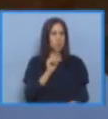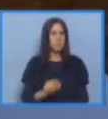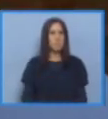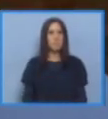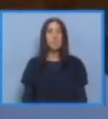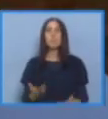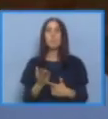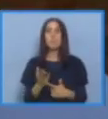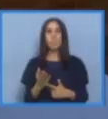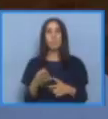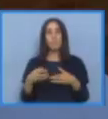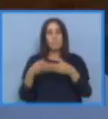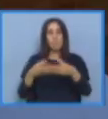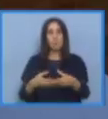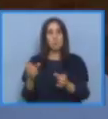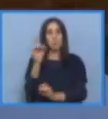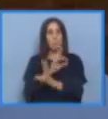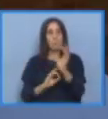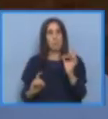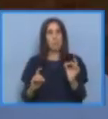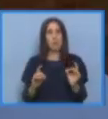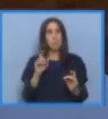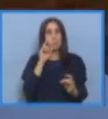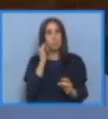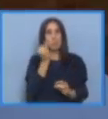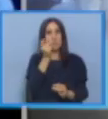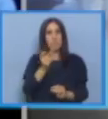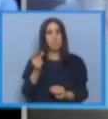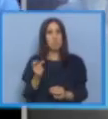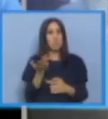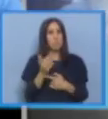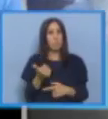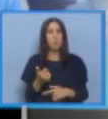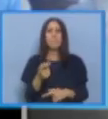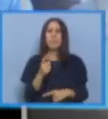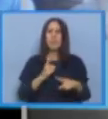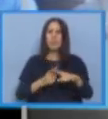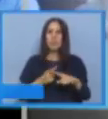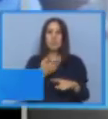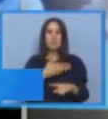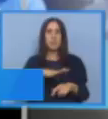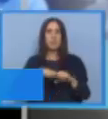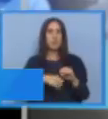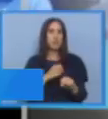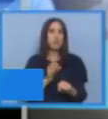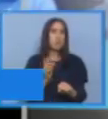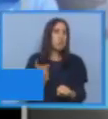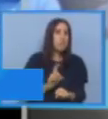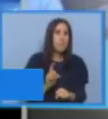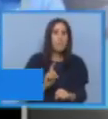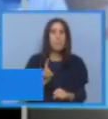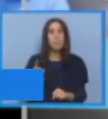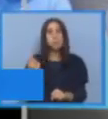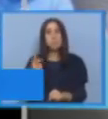questão da Força Europeia de Proteção Civil é um bom exemplo. Não evitava a tragédia na Grécia desta semana, não, mas se calhar a